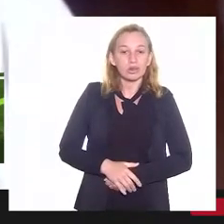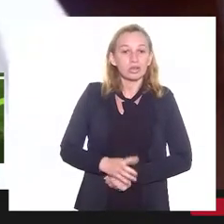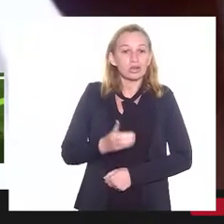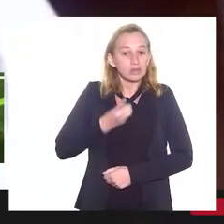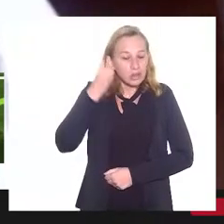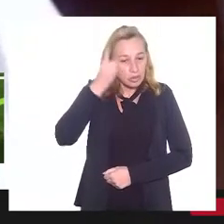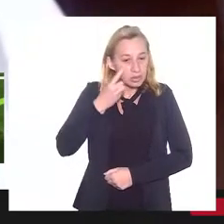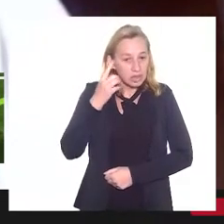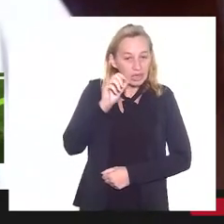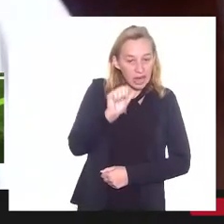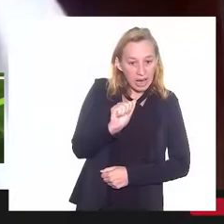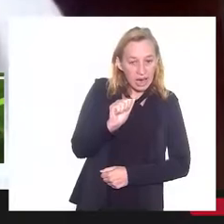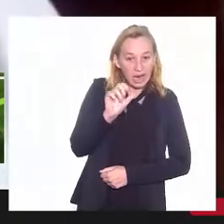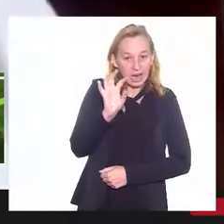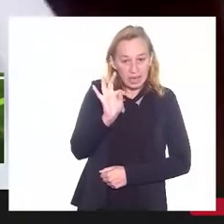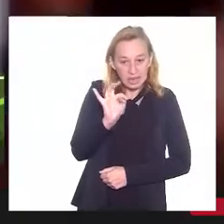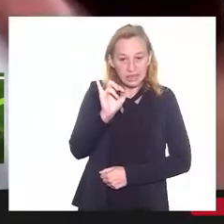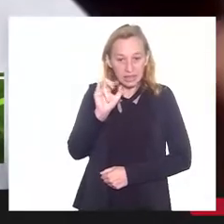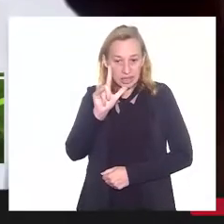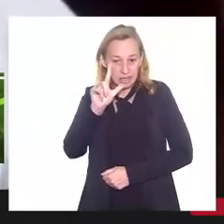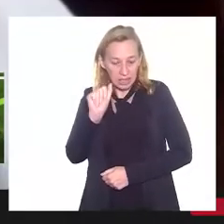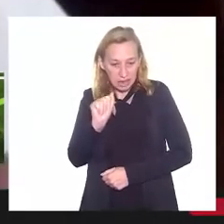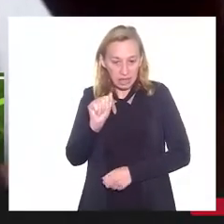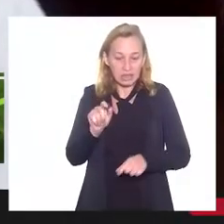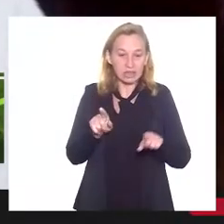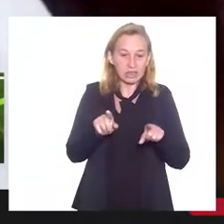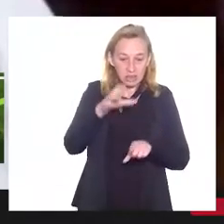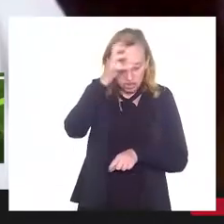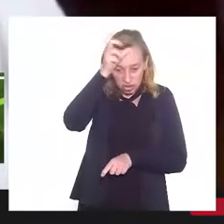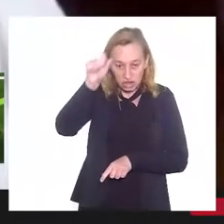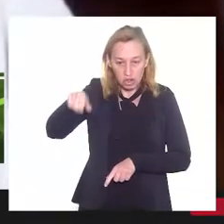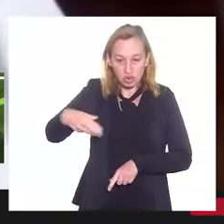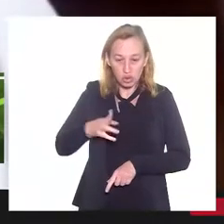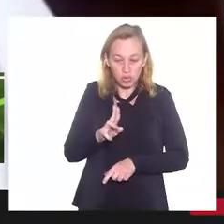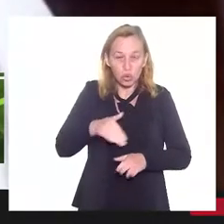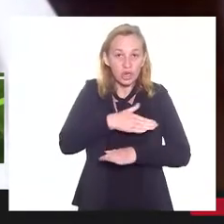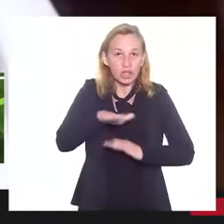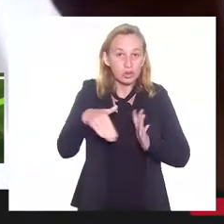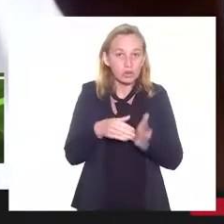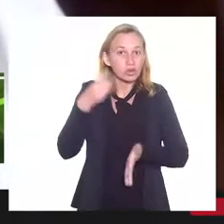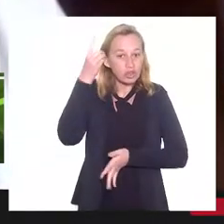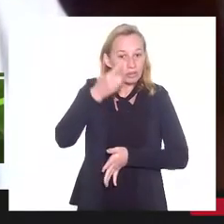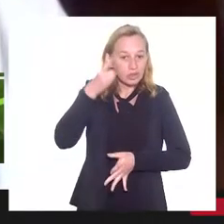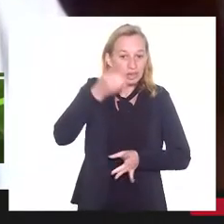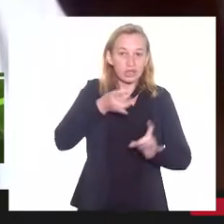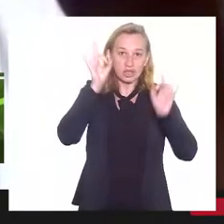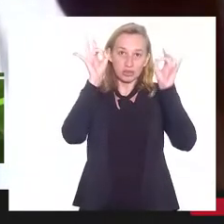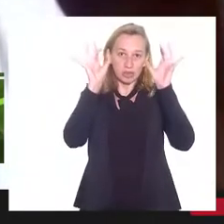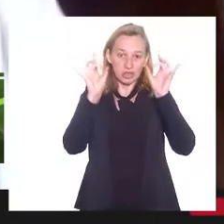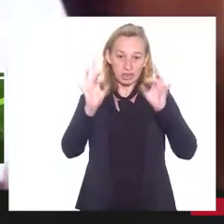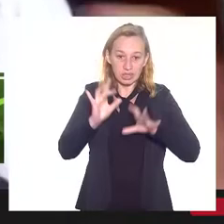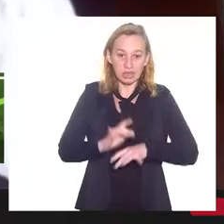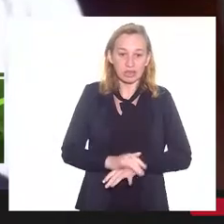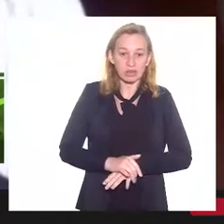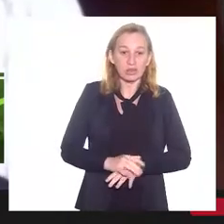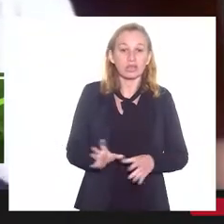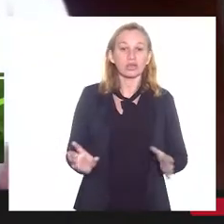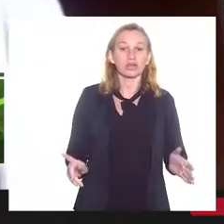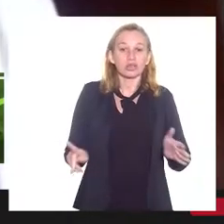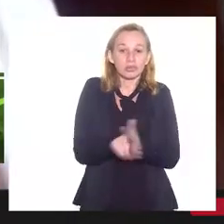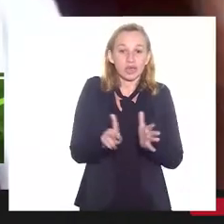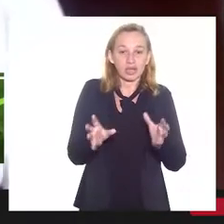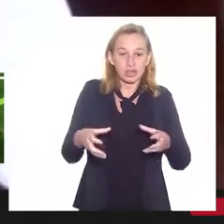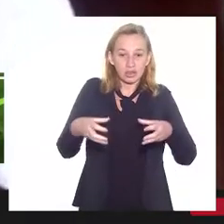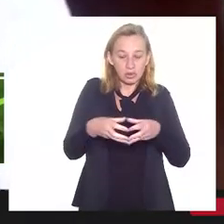Deputado Assis Fagundes te ajudou enfim a todos os parlamentares em especial os membros